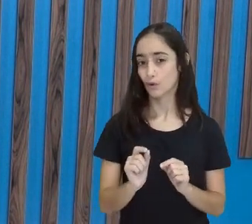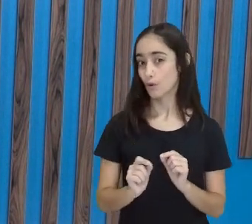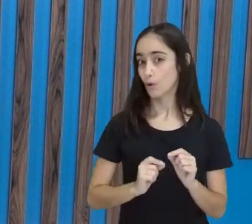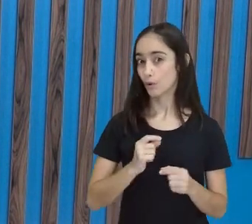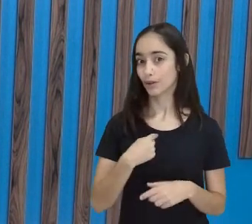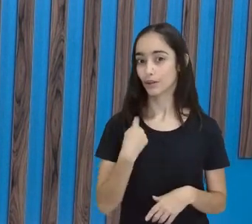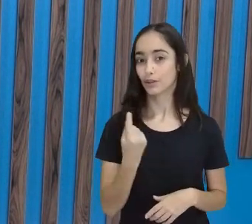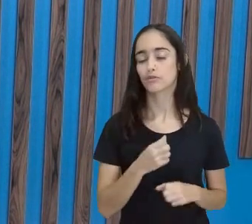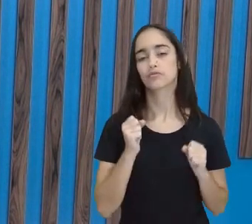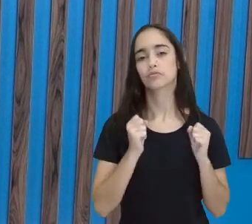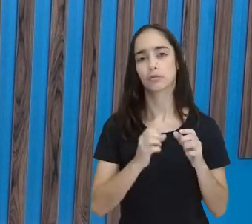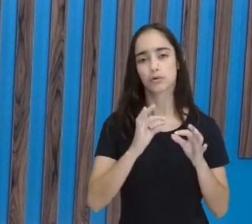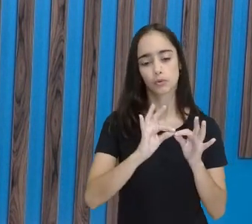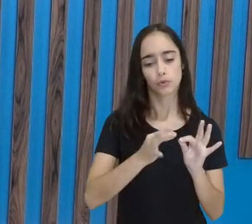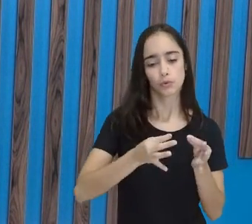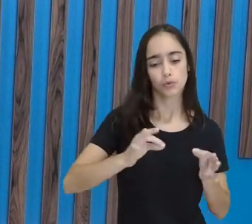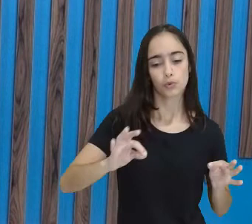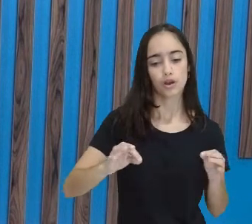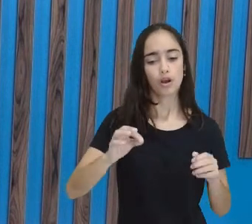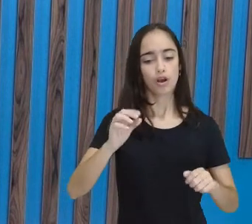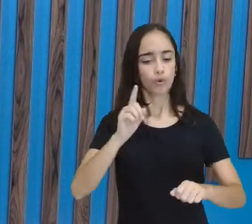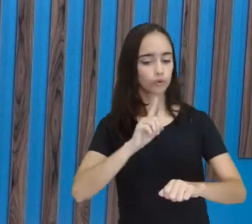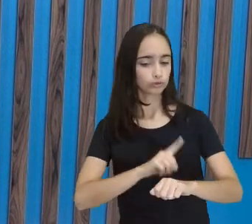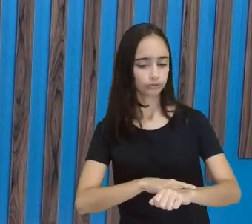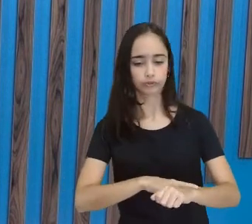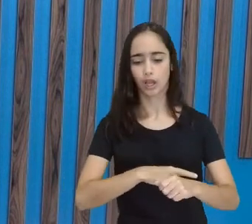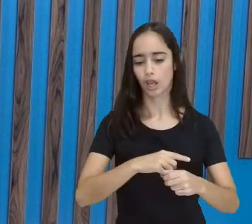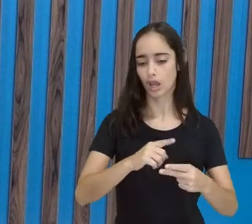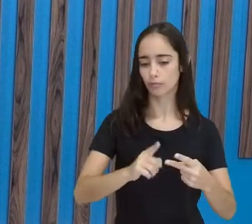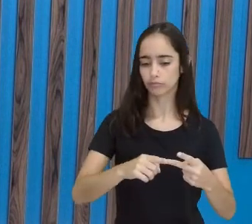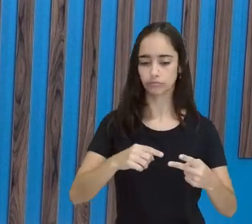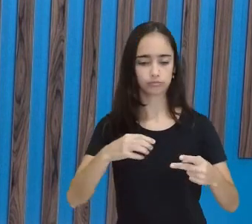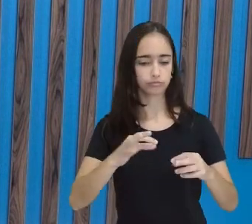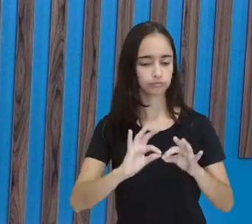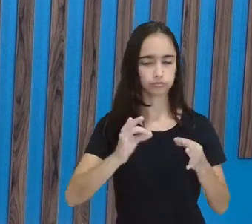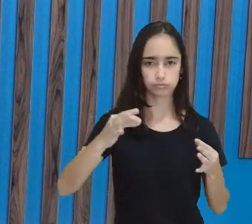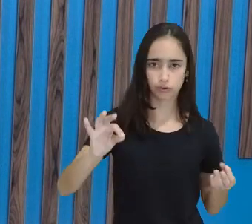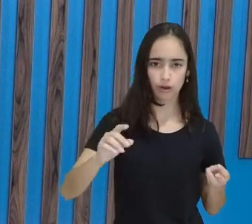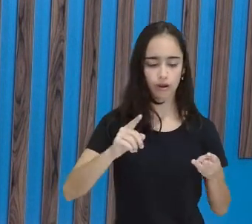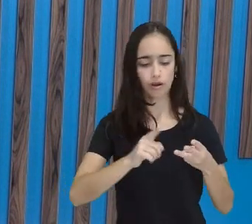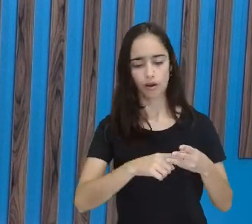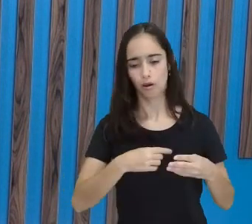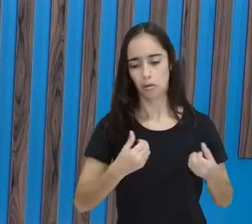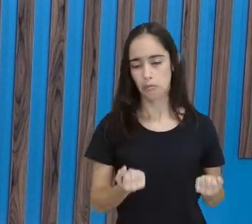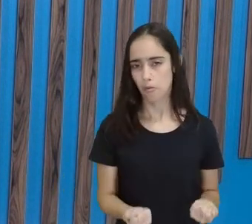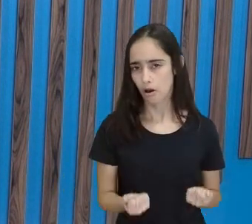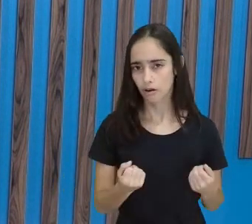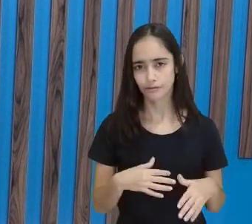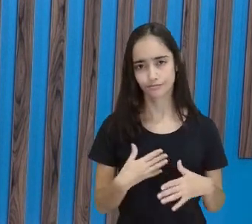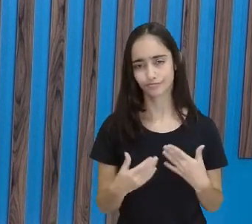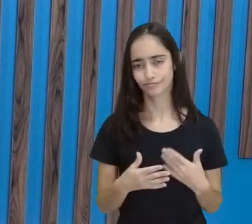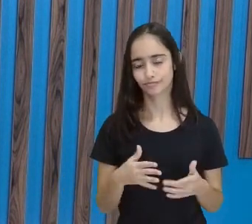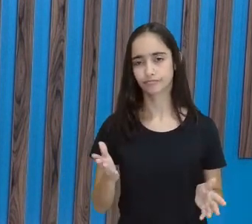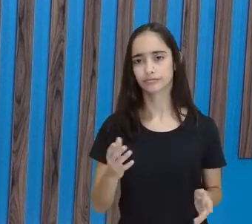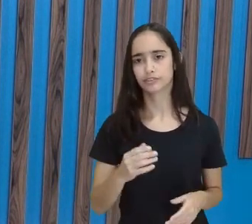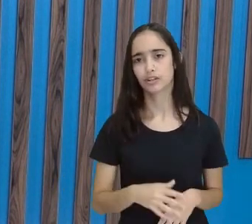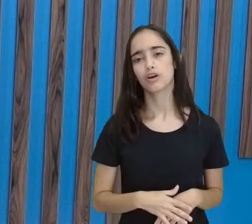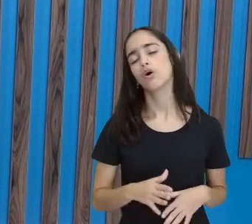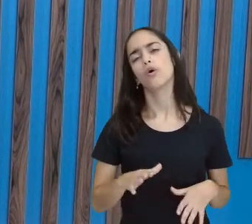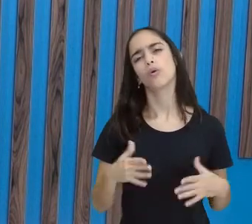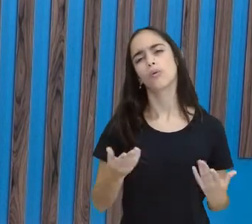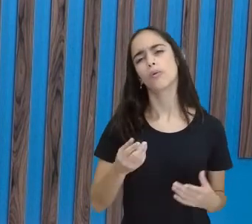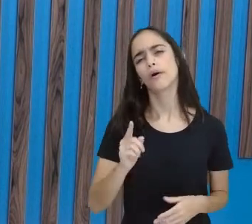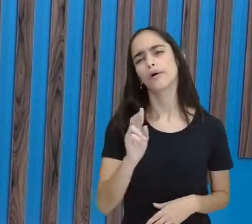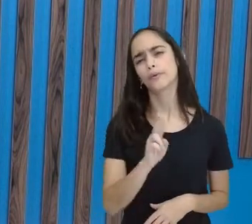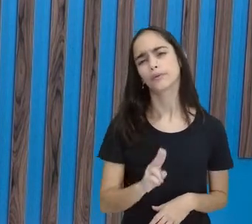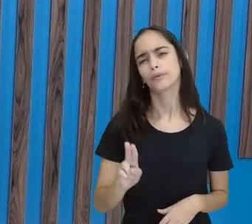né? O tempo, o comprimento, massa. E quais são esses instrumentos? Vamos conhecer um pouco mais a